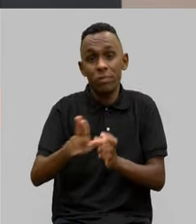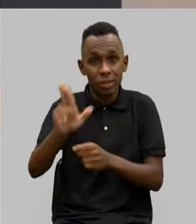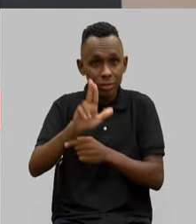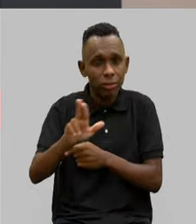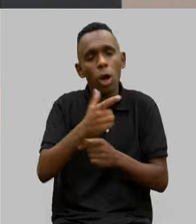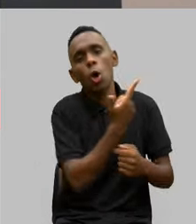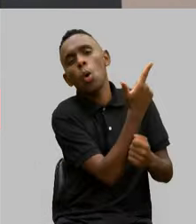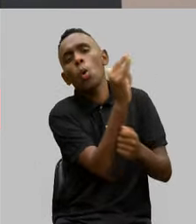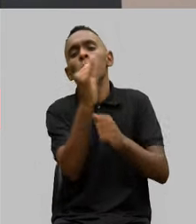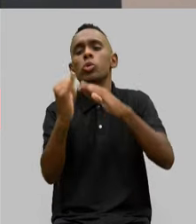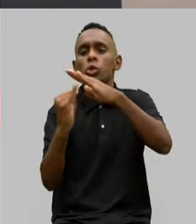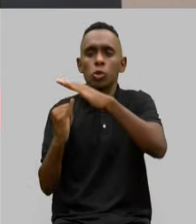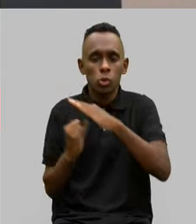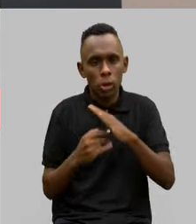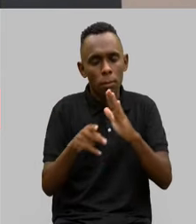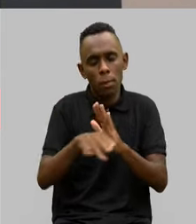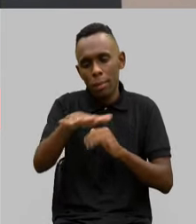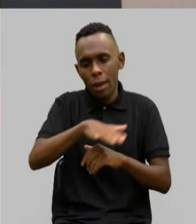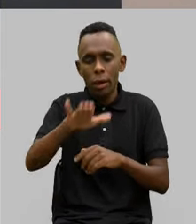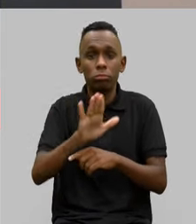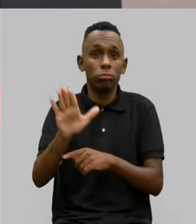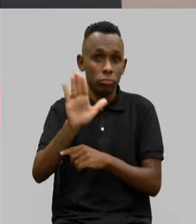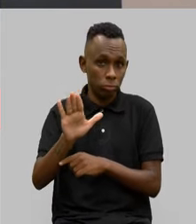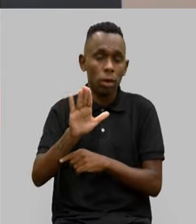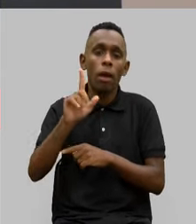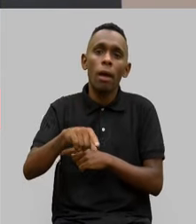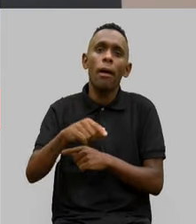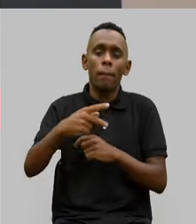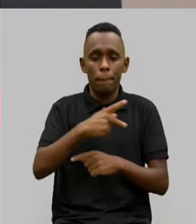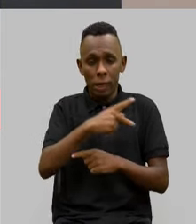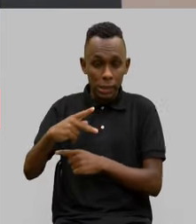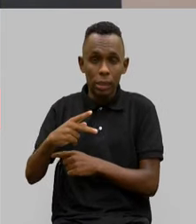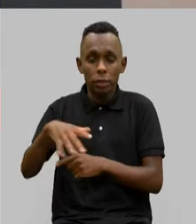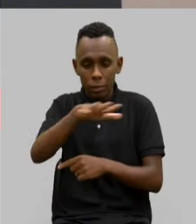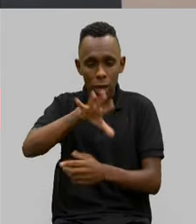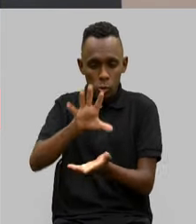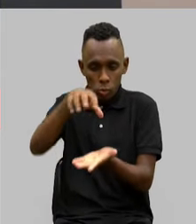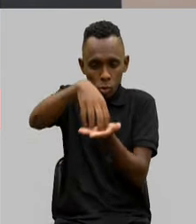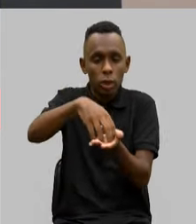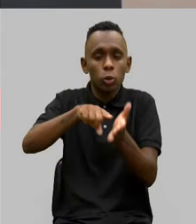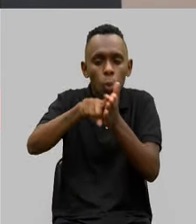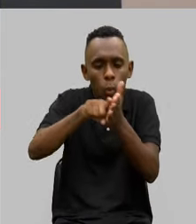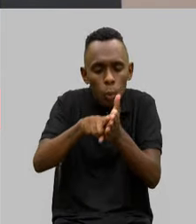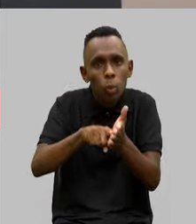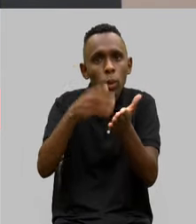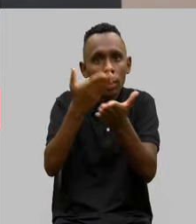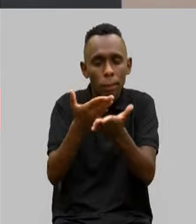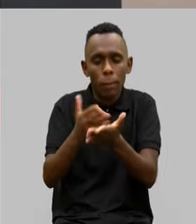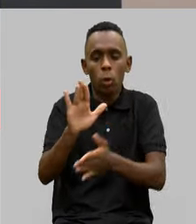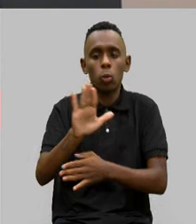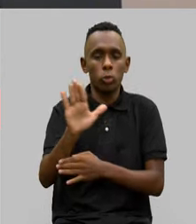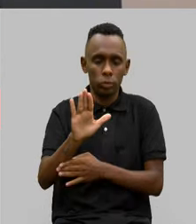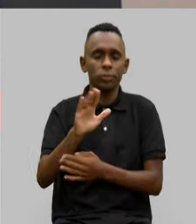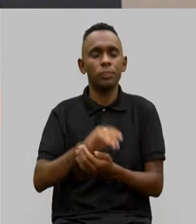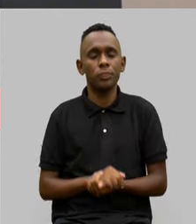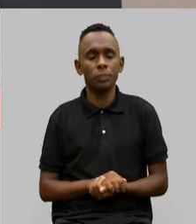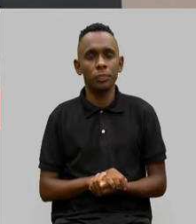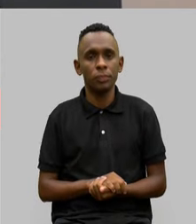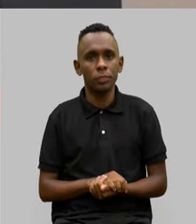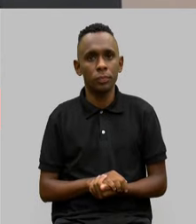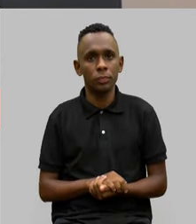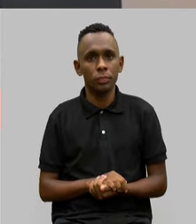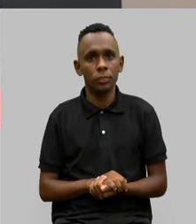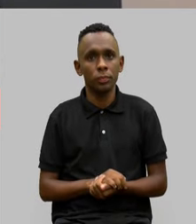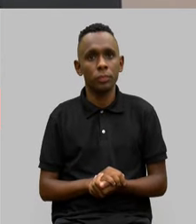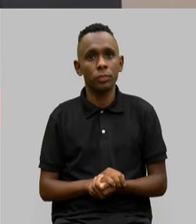entidades do setor da cannabis atual presidente do Núcleo de Estudos cannabis UFLA